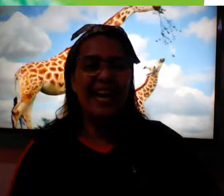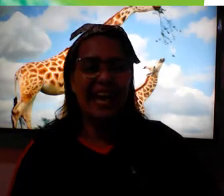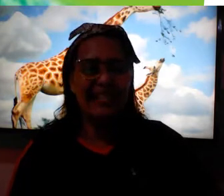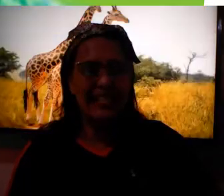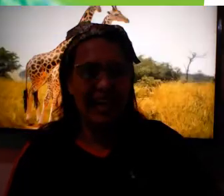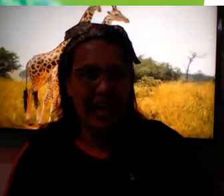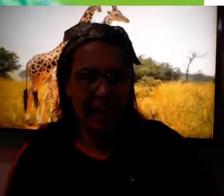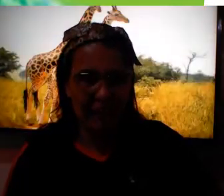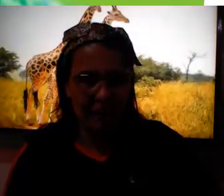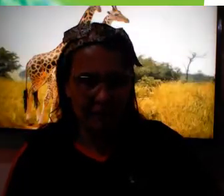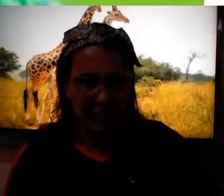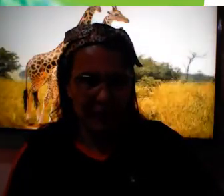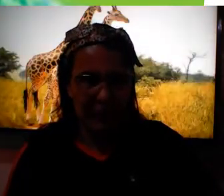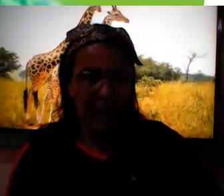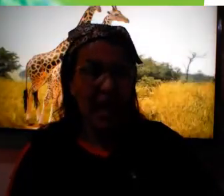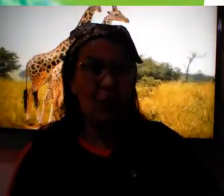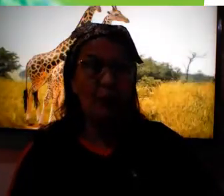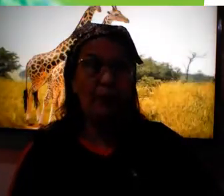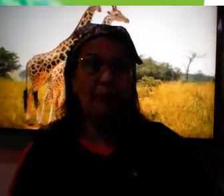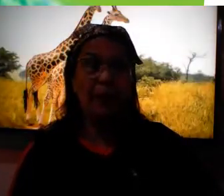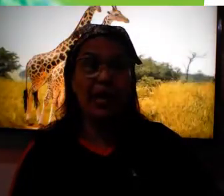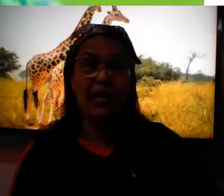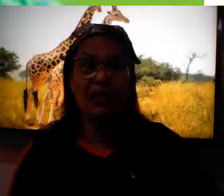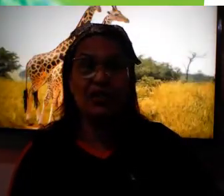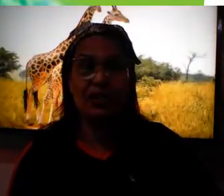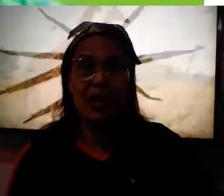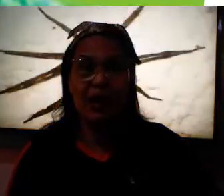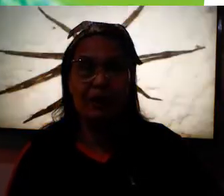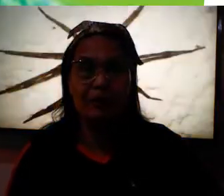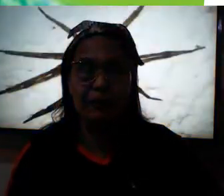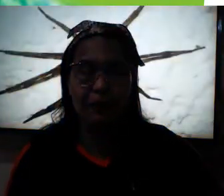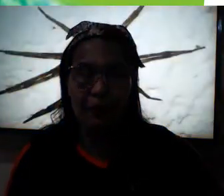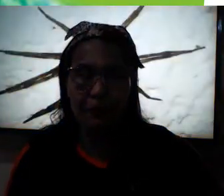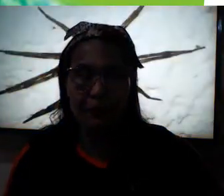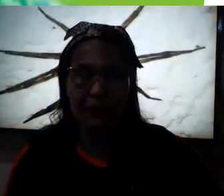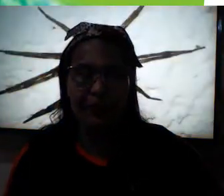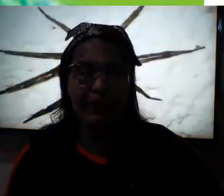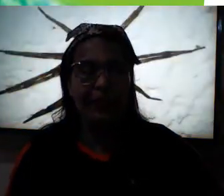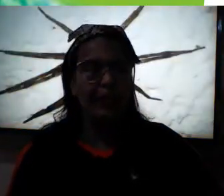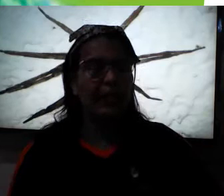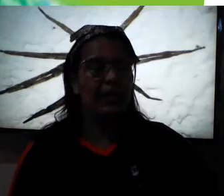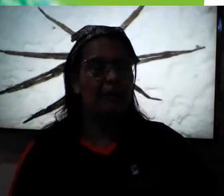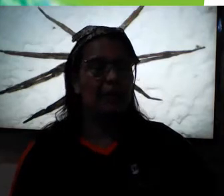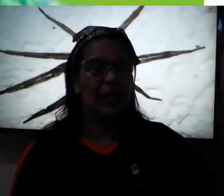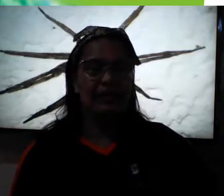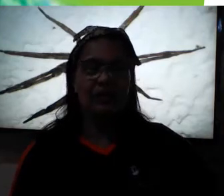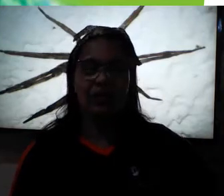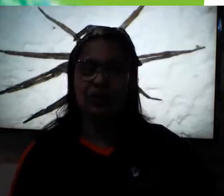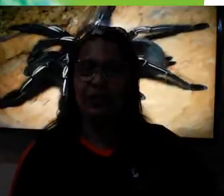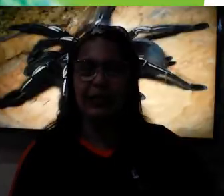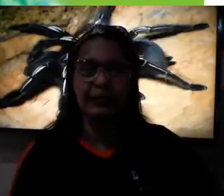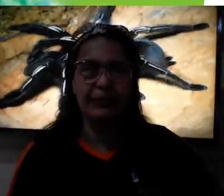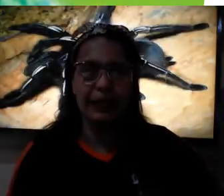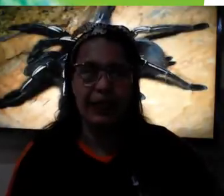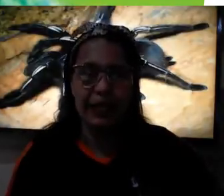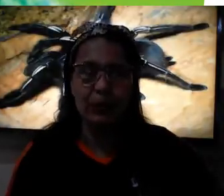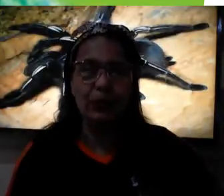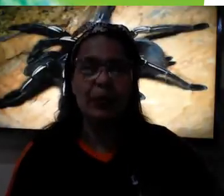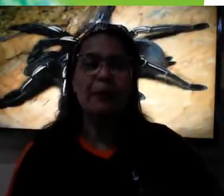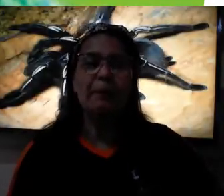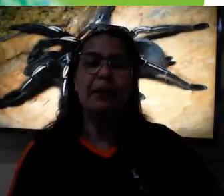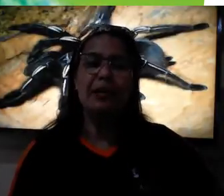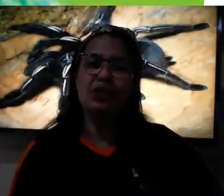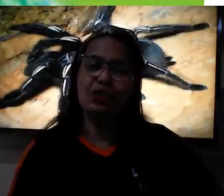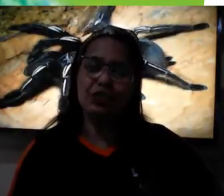E essa ave é um beija-flor. Ele passa o dia